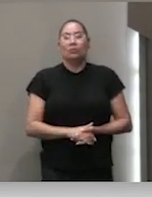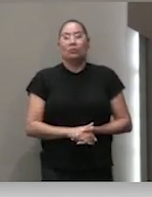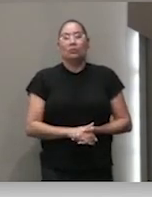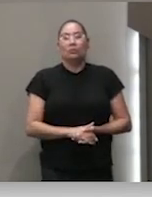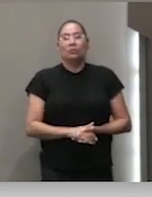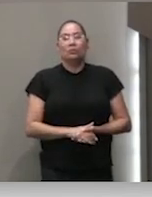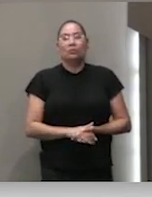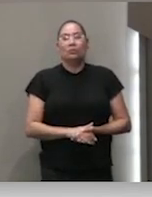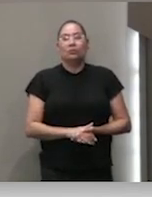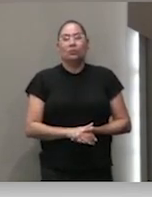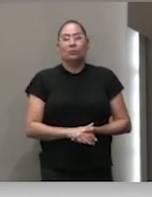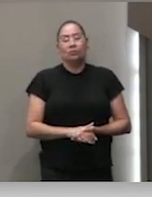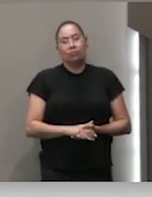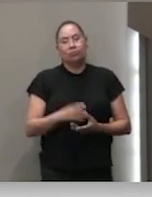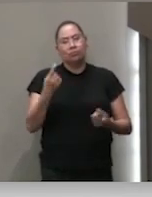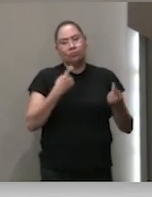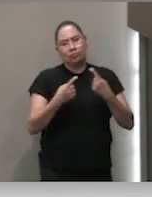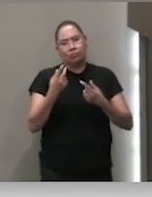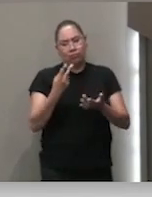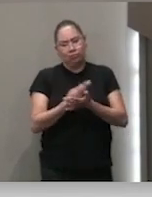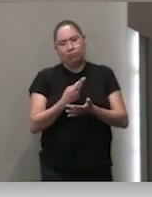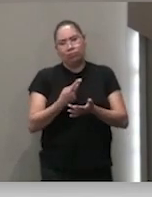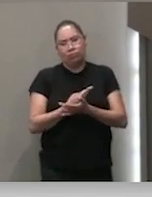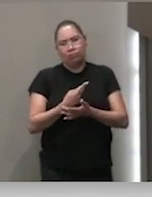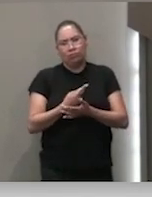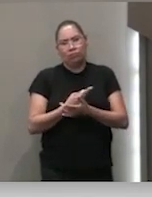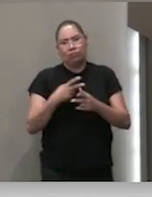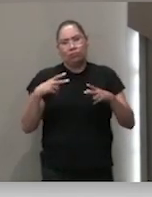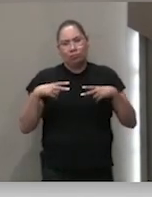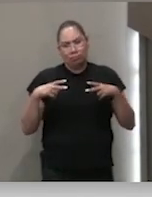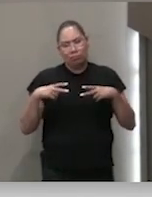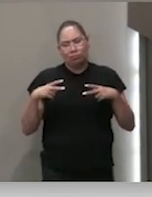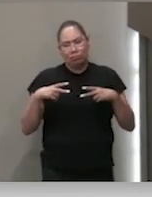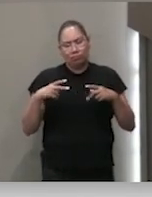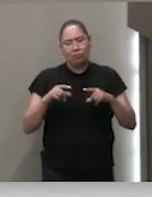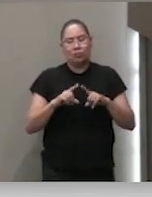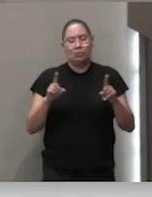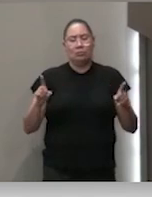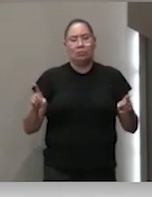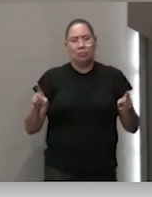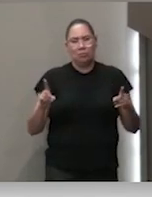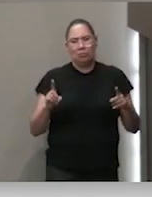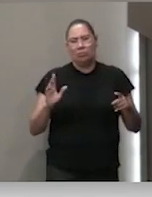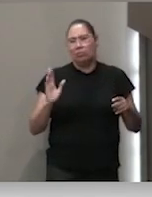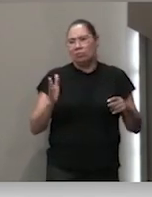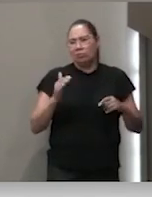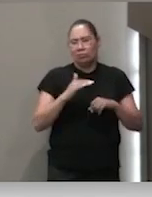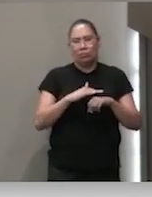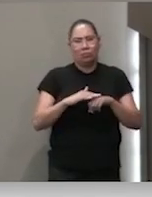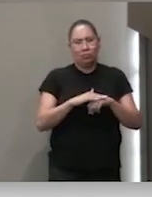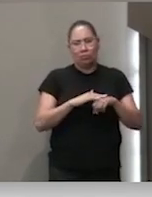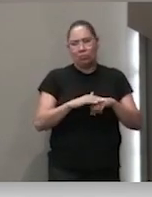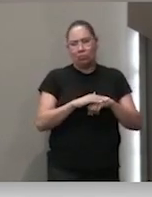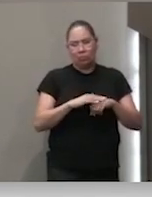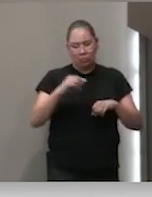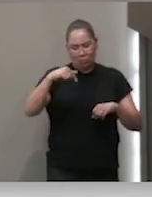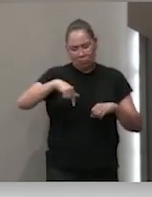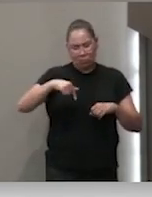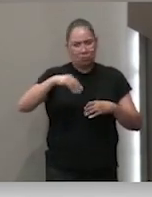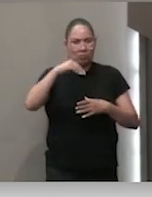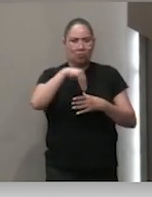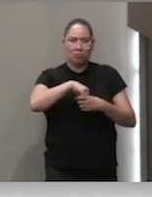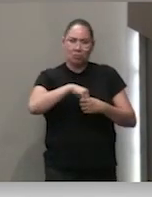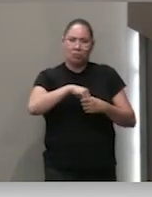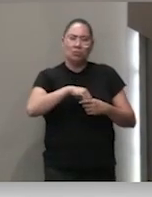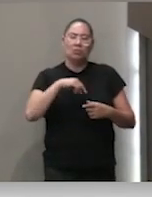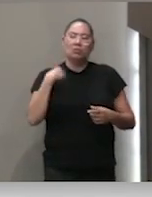vamos dizer assim, os nossos egos pessoais, os nossos egos internos, mas isso nós já conversamos internamente e